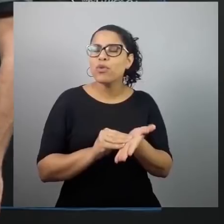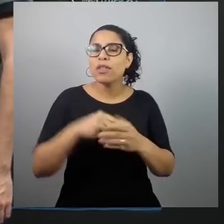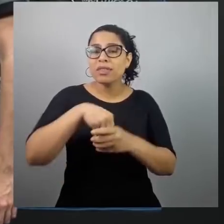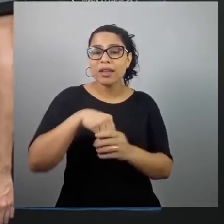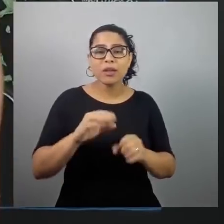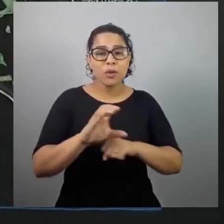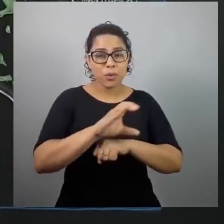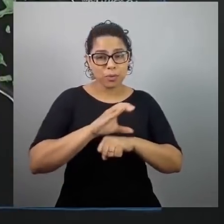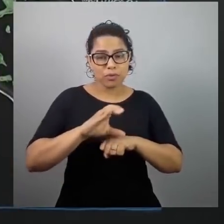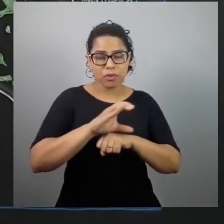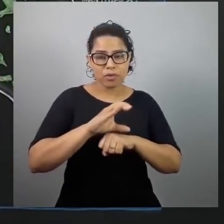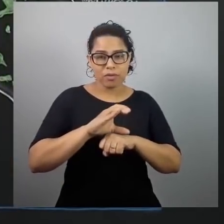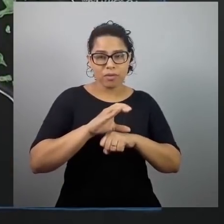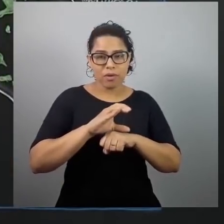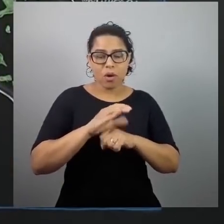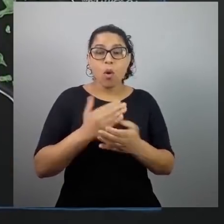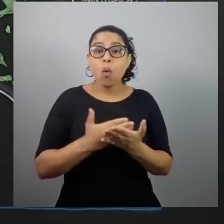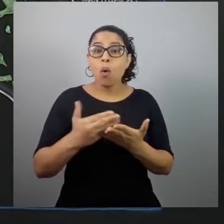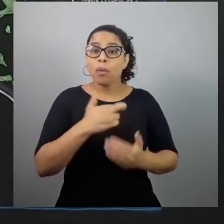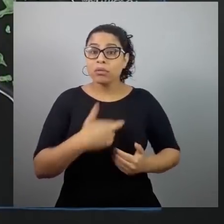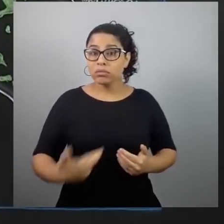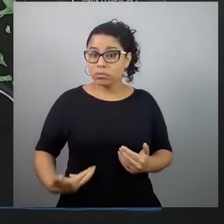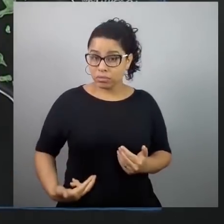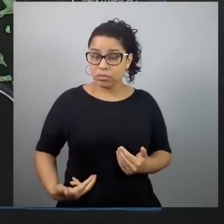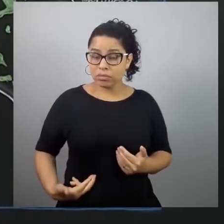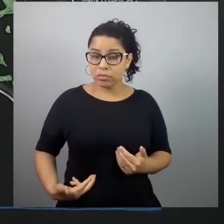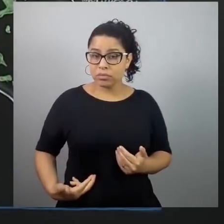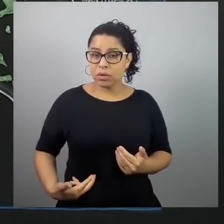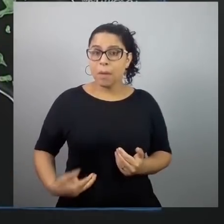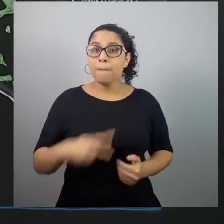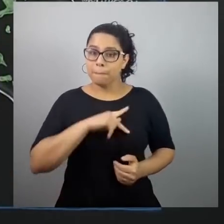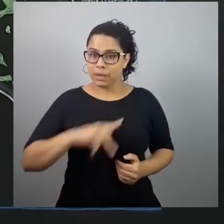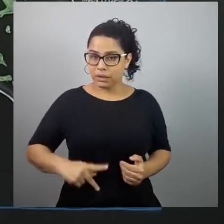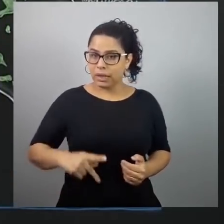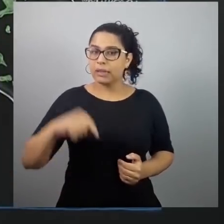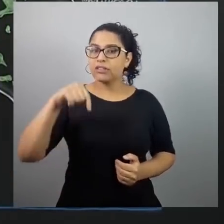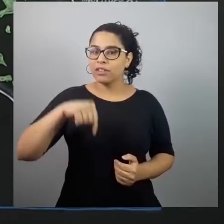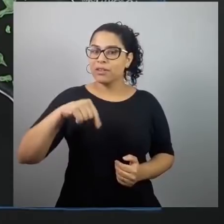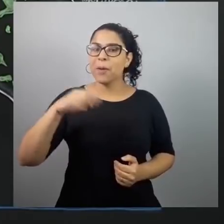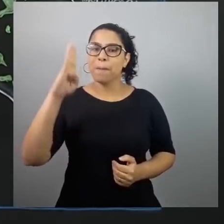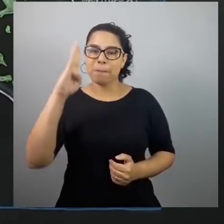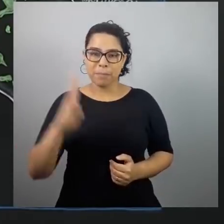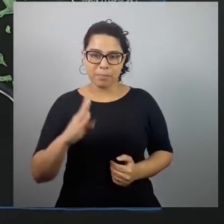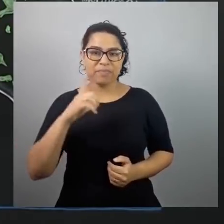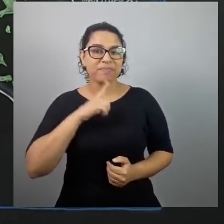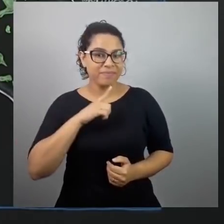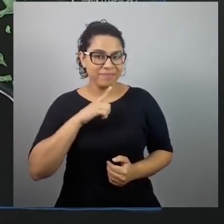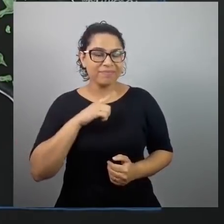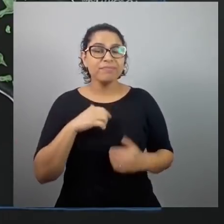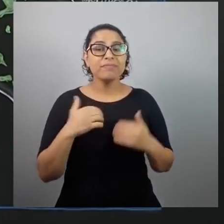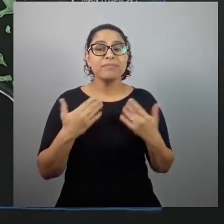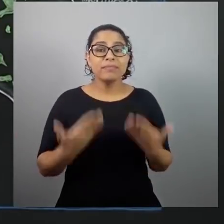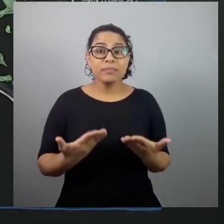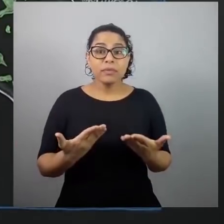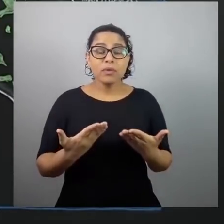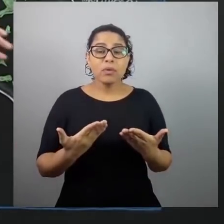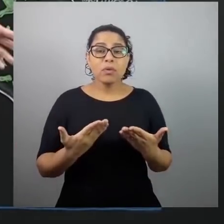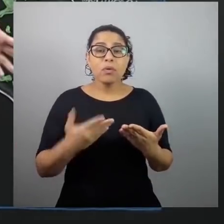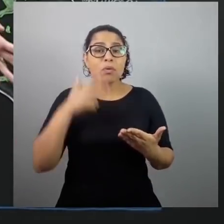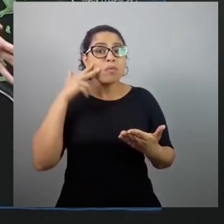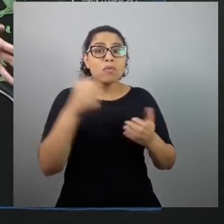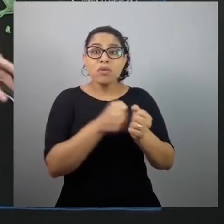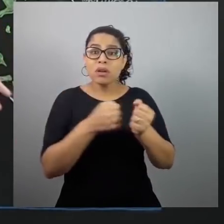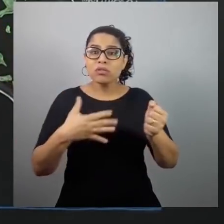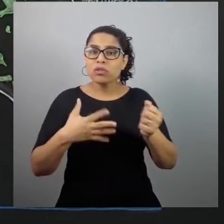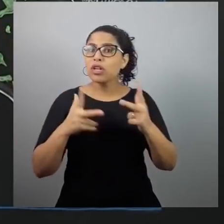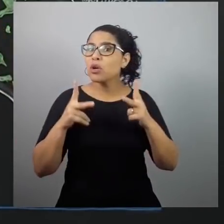República, ou seja, assim que começa esse regime republicano, um regime de presidente, a questão indígena ela continua sendo tratada mais ou menos